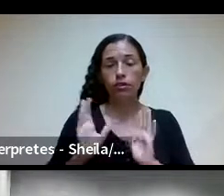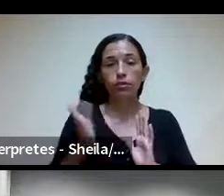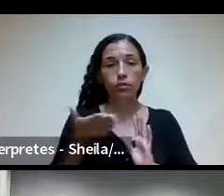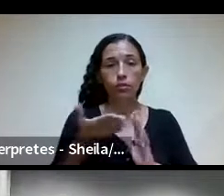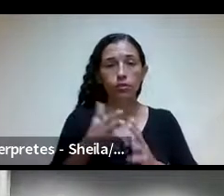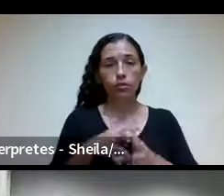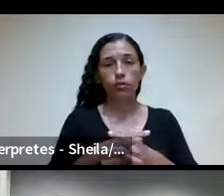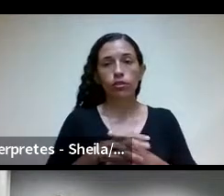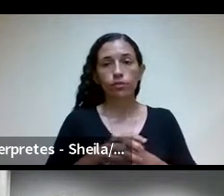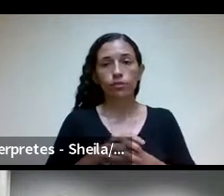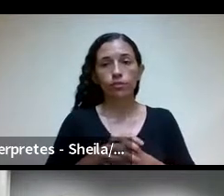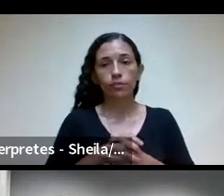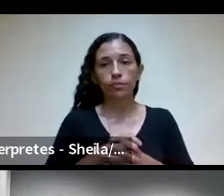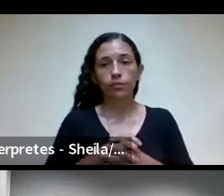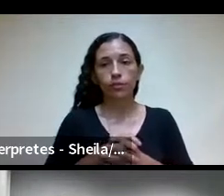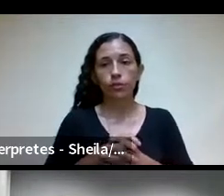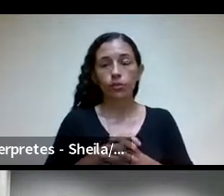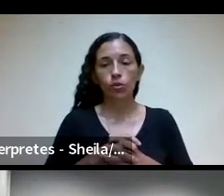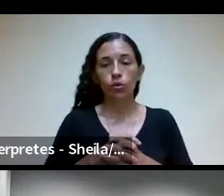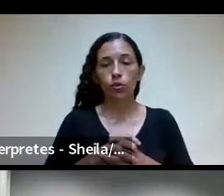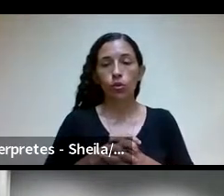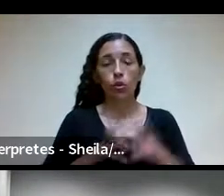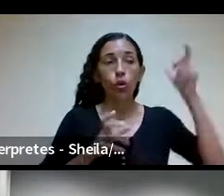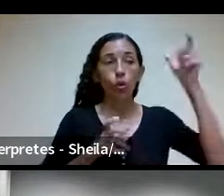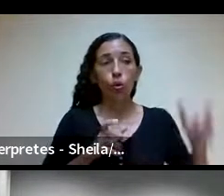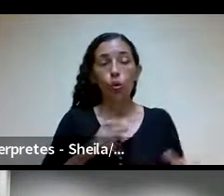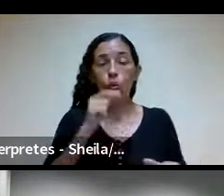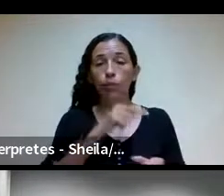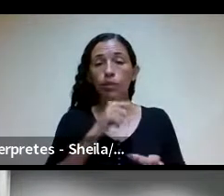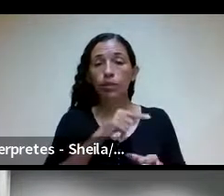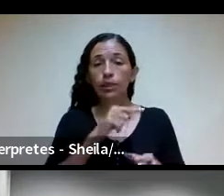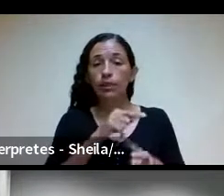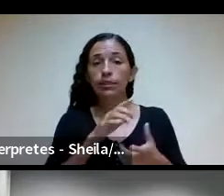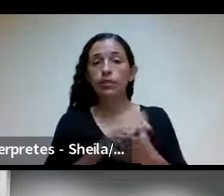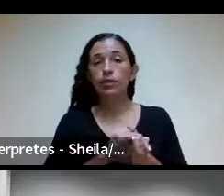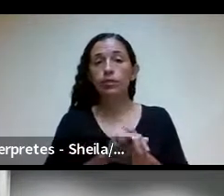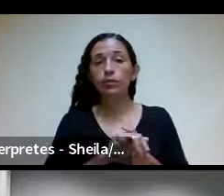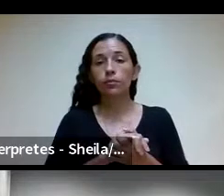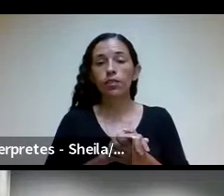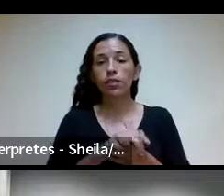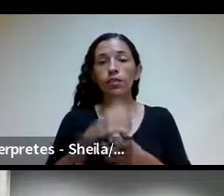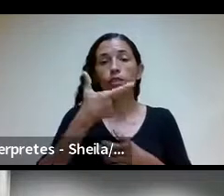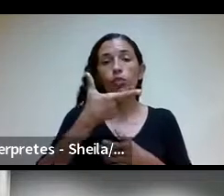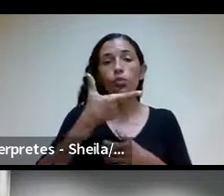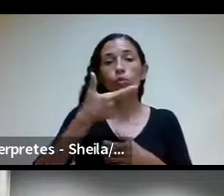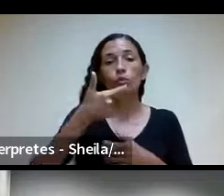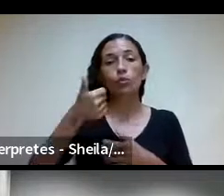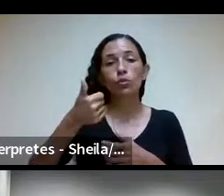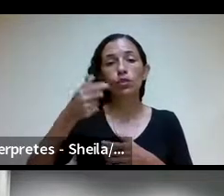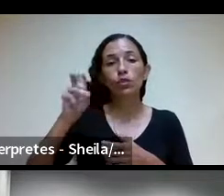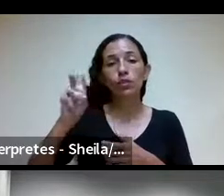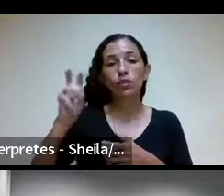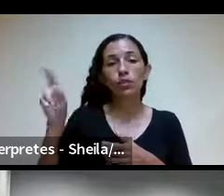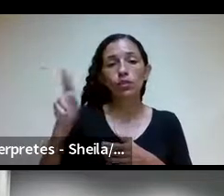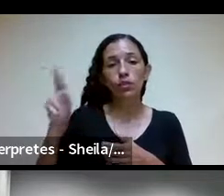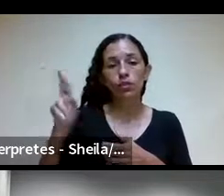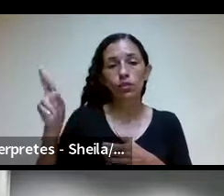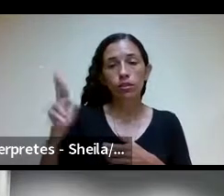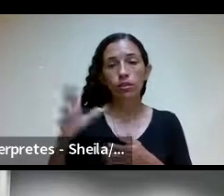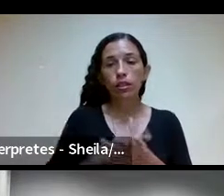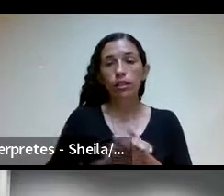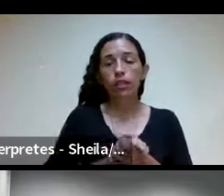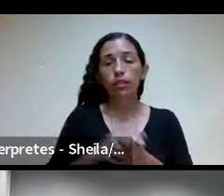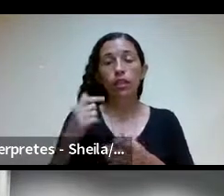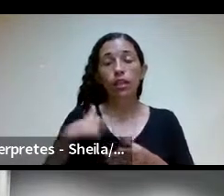o requerente não recolheu a importância, R$ 215,00, eu estou encaminhando